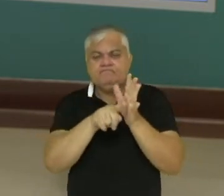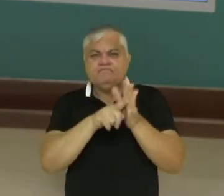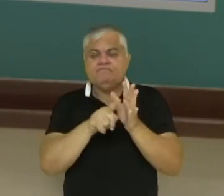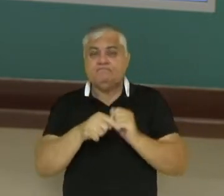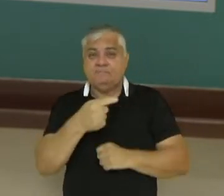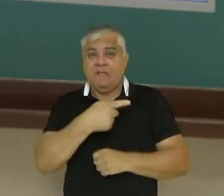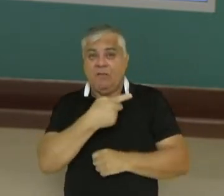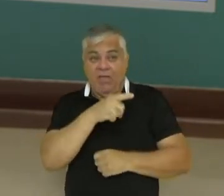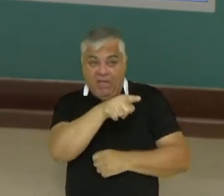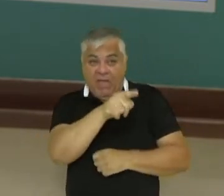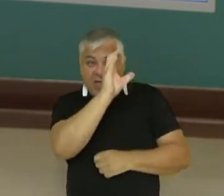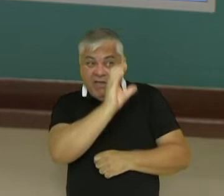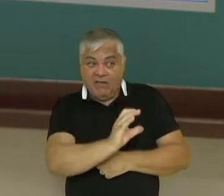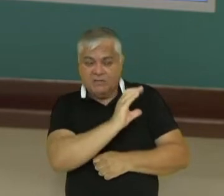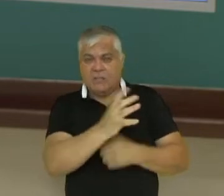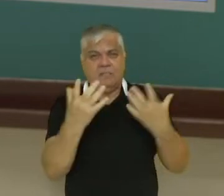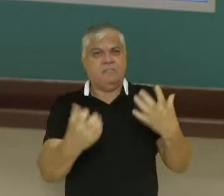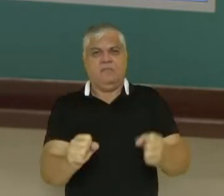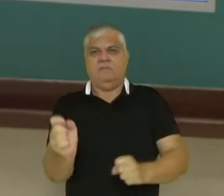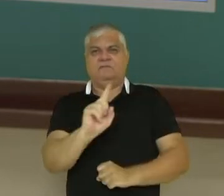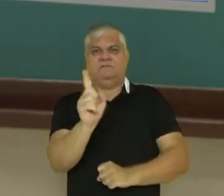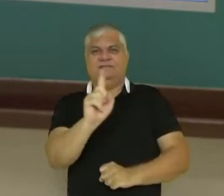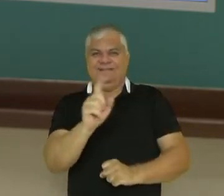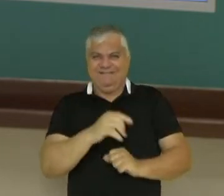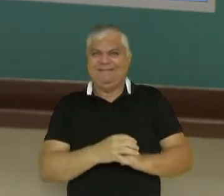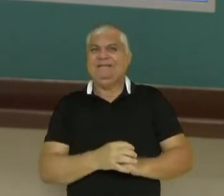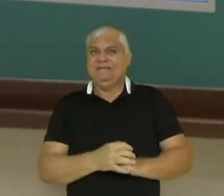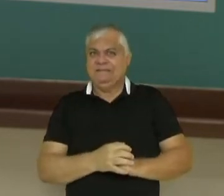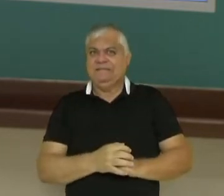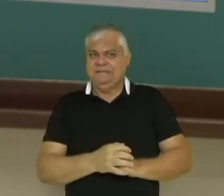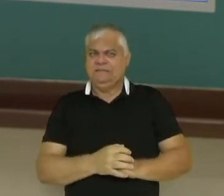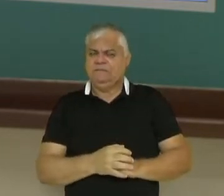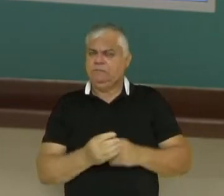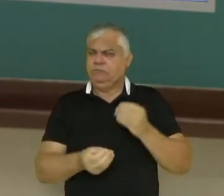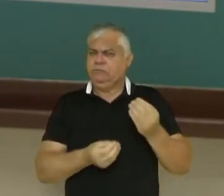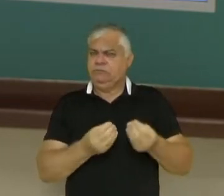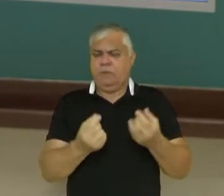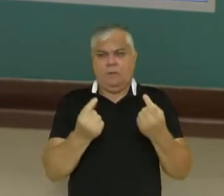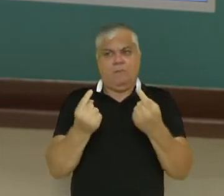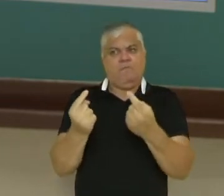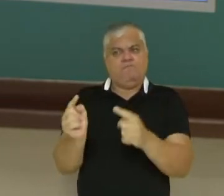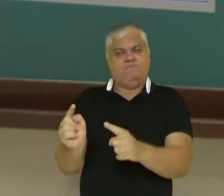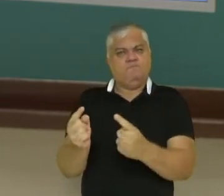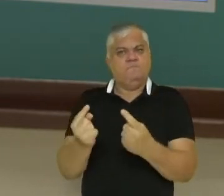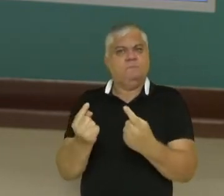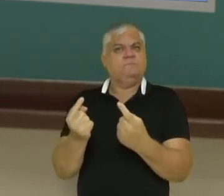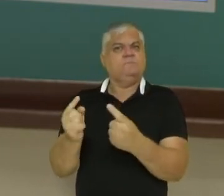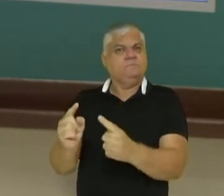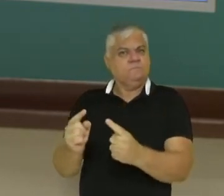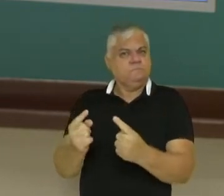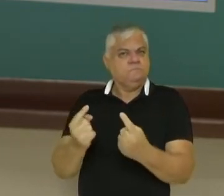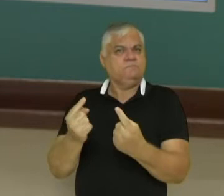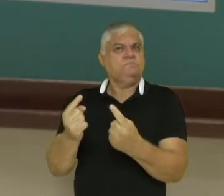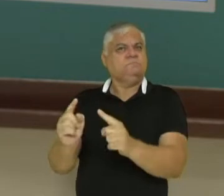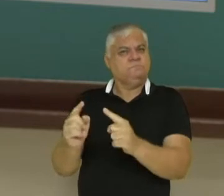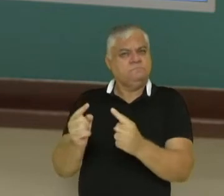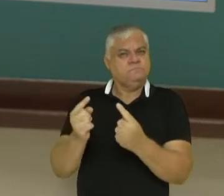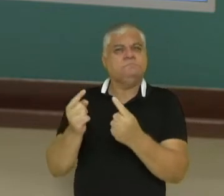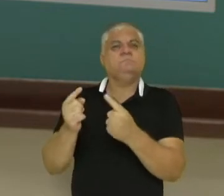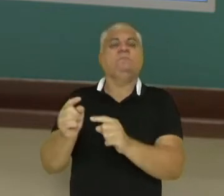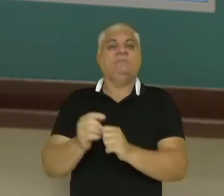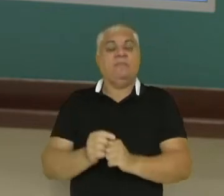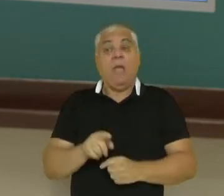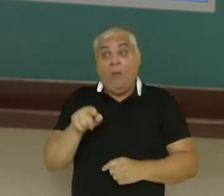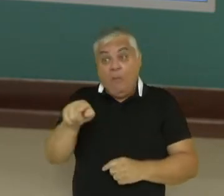tem ali a época da Inquisição, então os caras começaram já a pegar no pé dessa turma que questionava esses dogmas, estavam